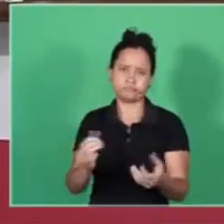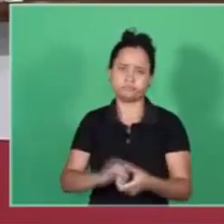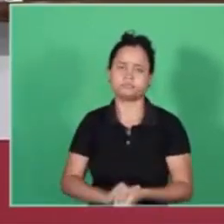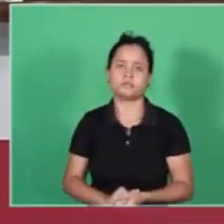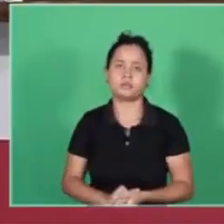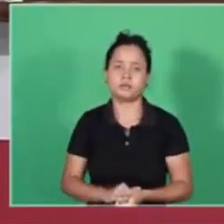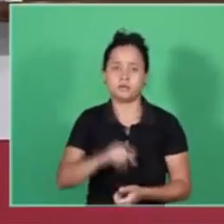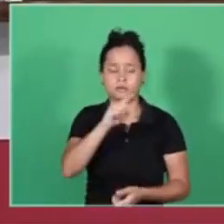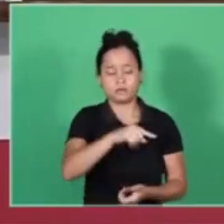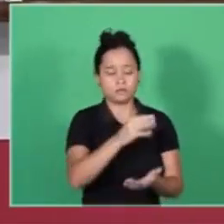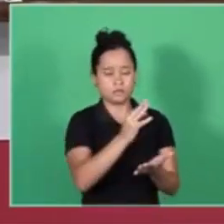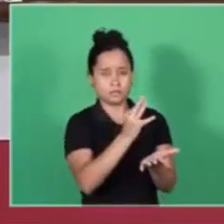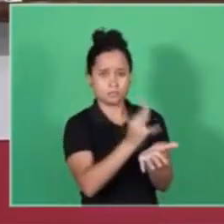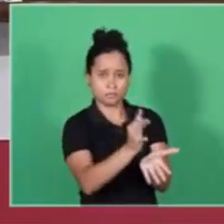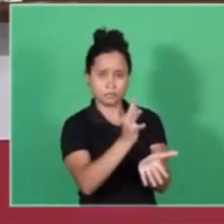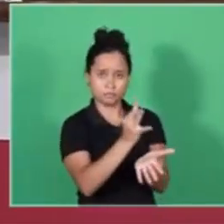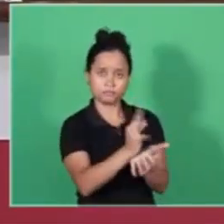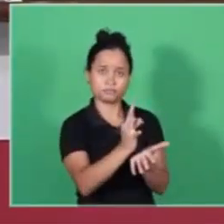teólogos